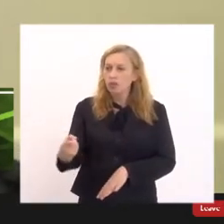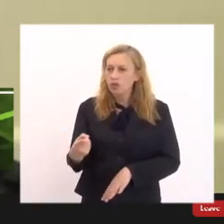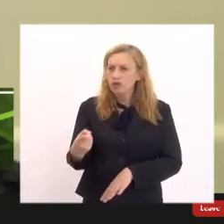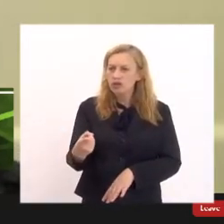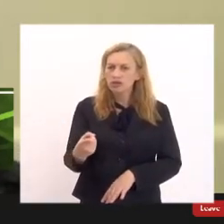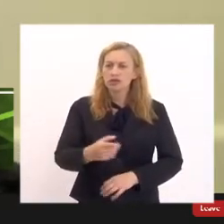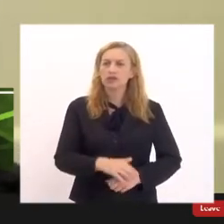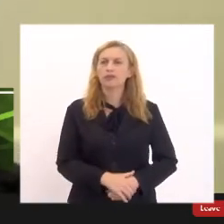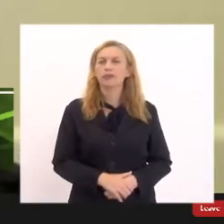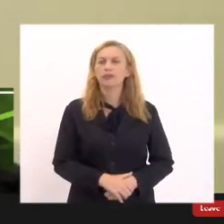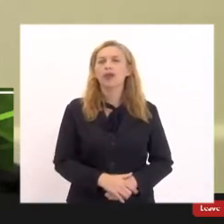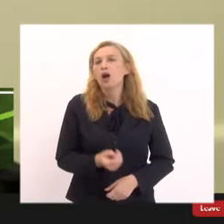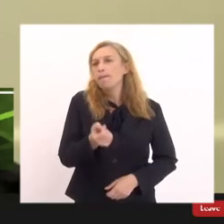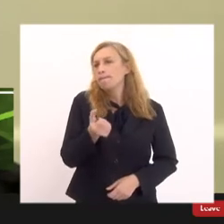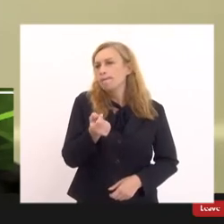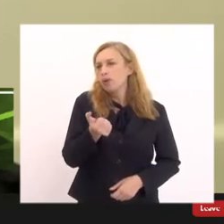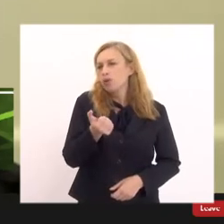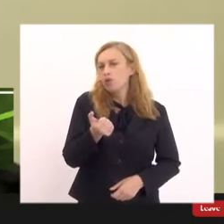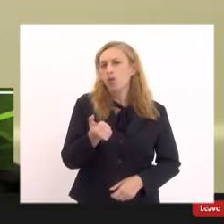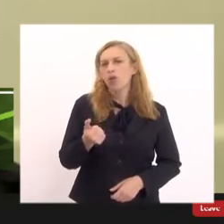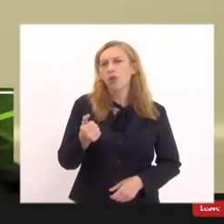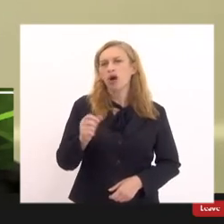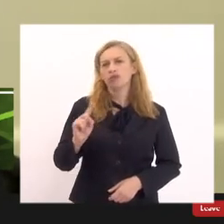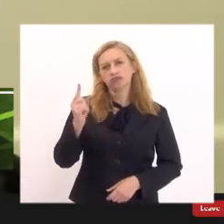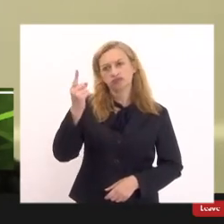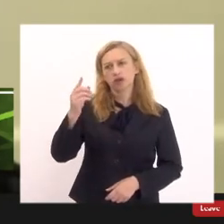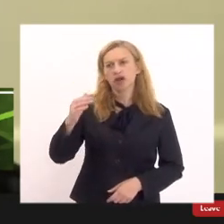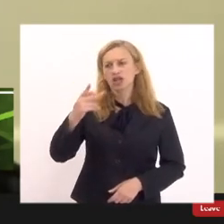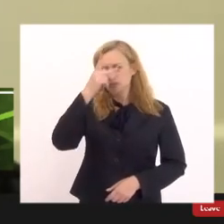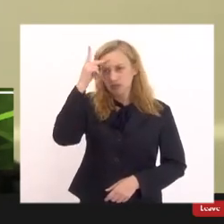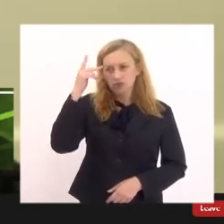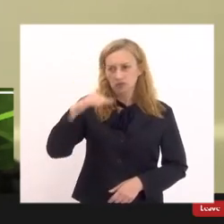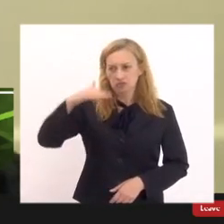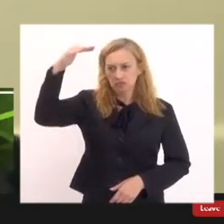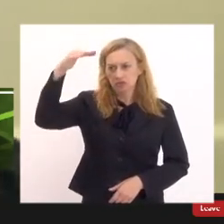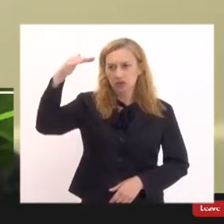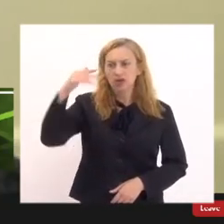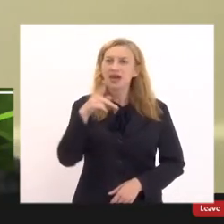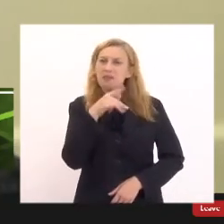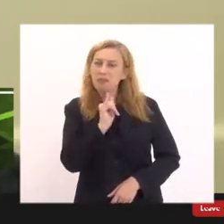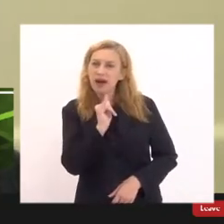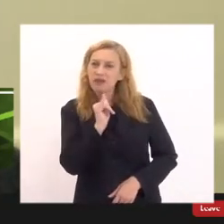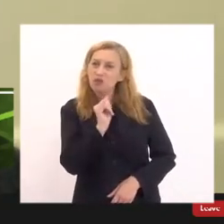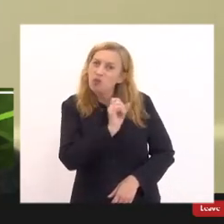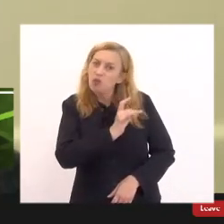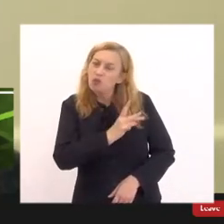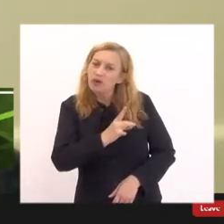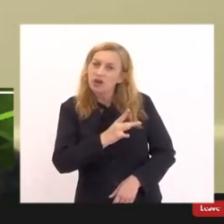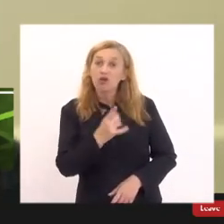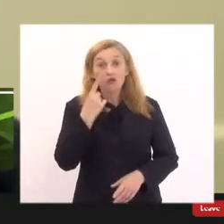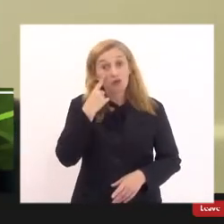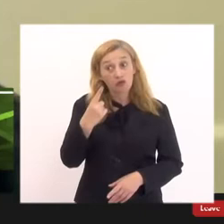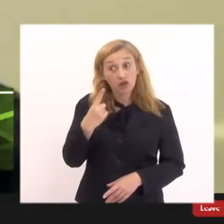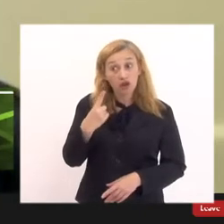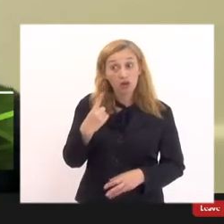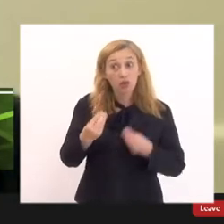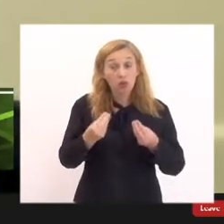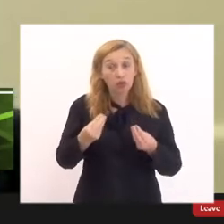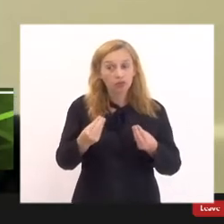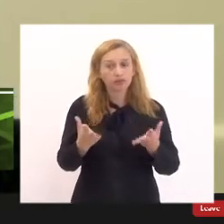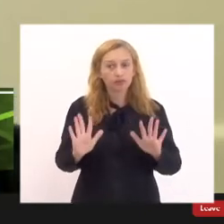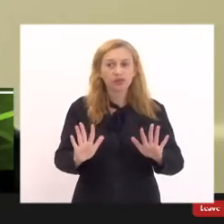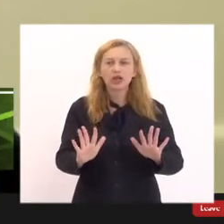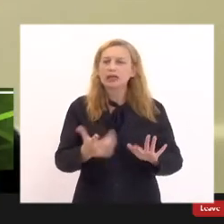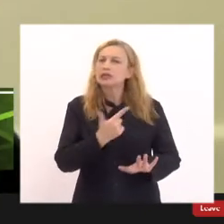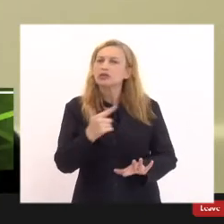que isso deixou um pouco os adultos, né, os pais, um pouco apreensivo, meio que assim, eu vou esperar para ver. Então, nós não